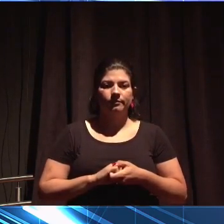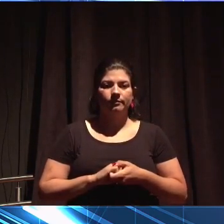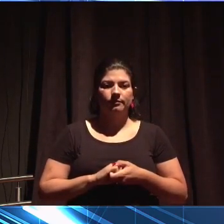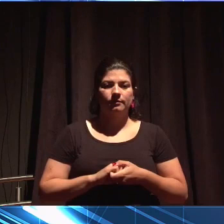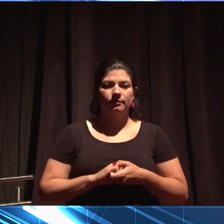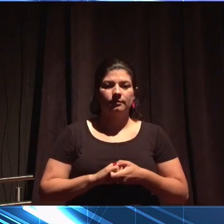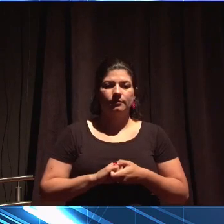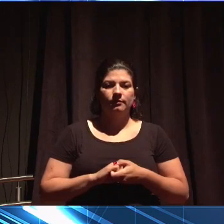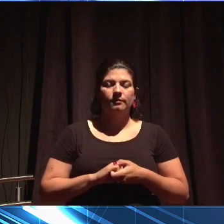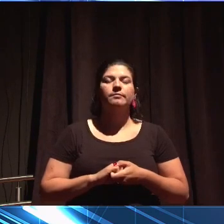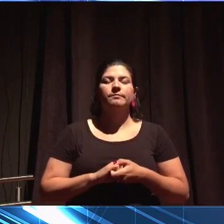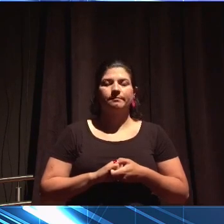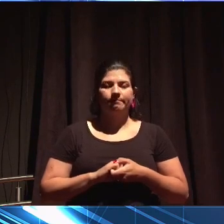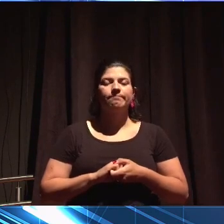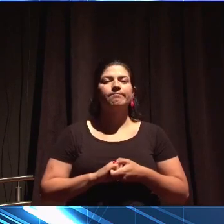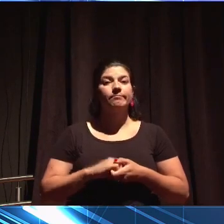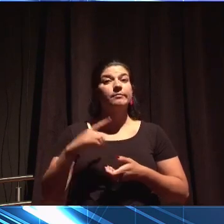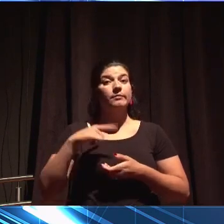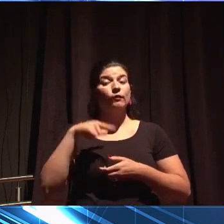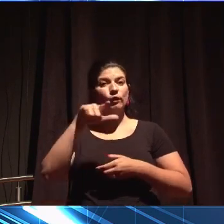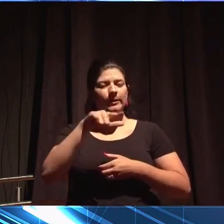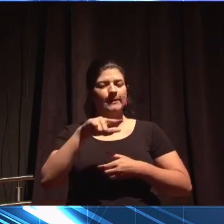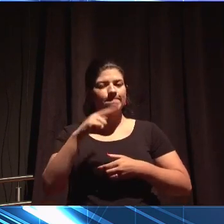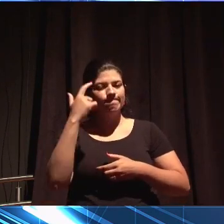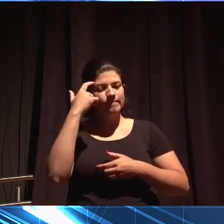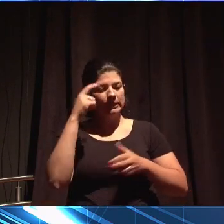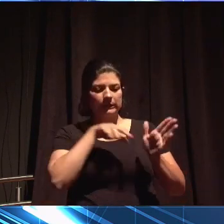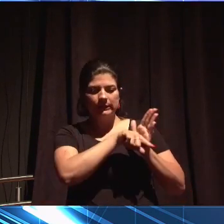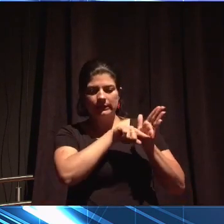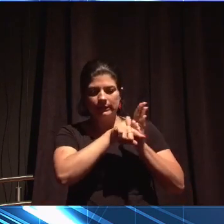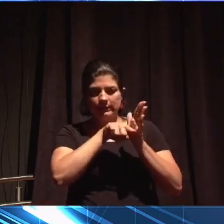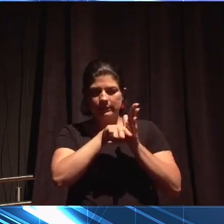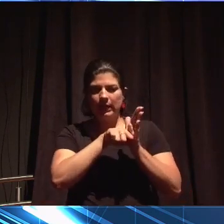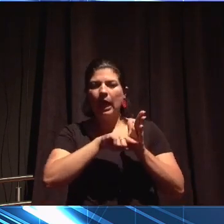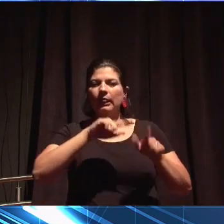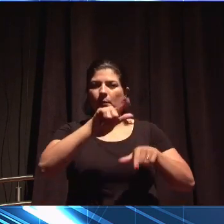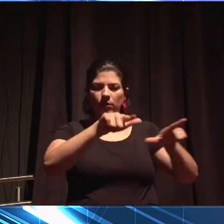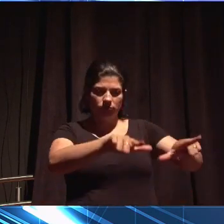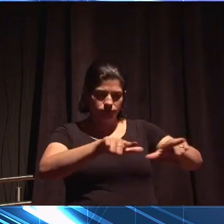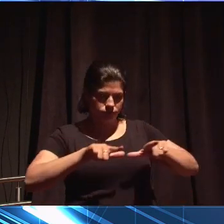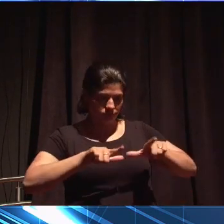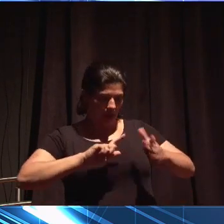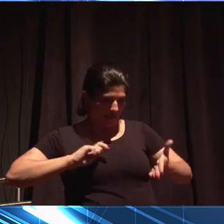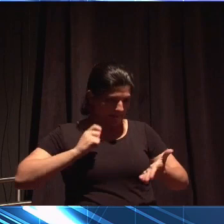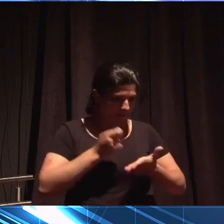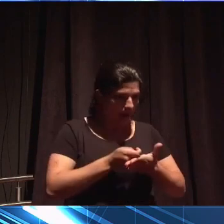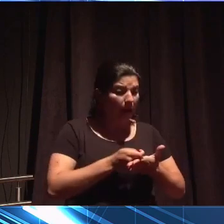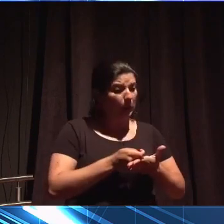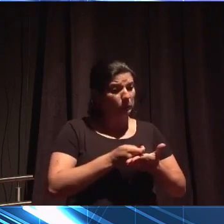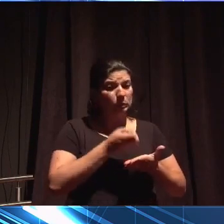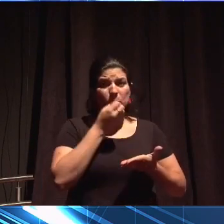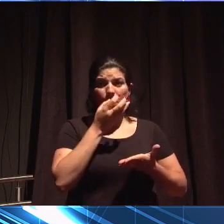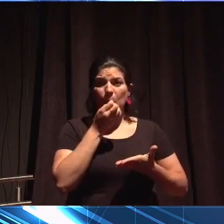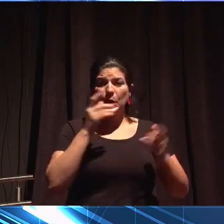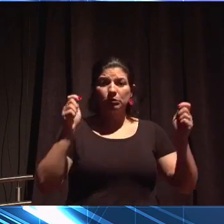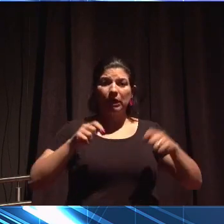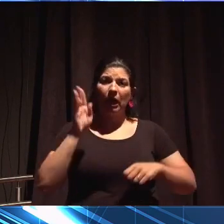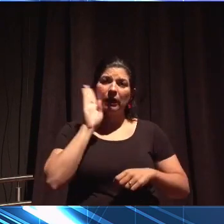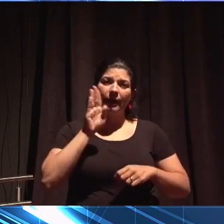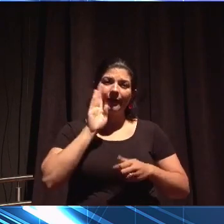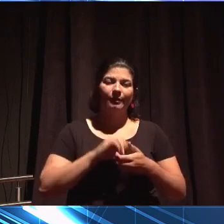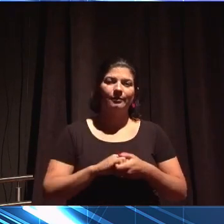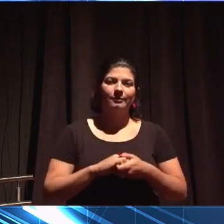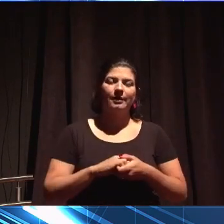coisas pequenas, mas que quando você faz a soma disso na fatura, dá um saving muito legal. A gente lá